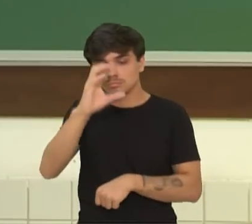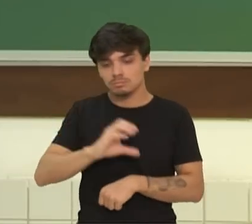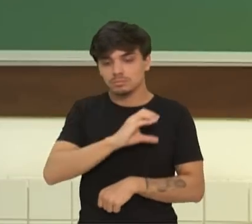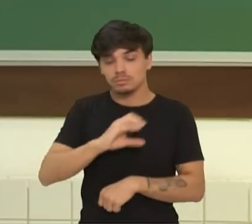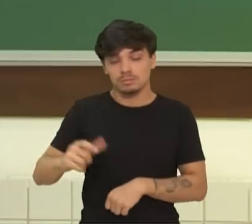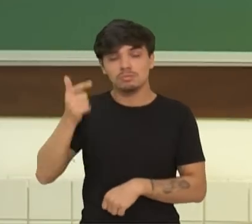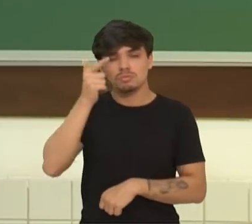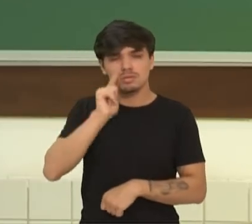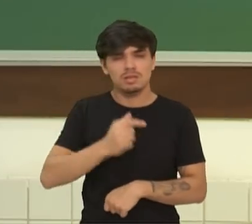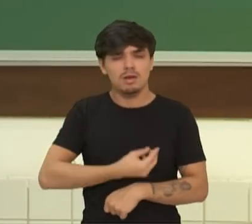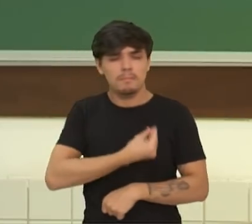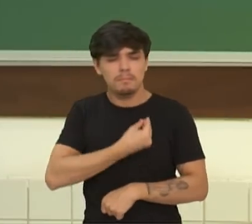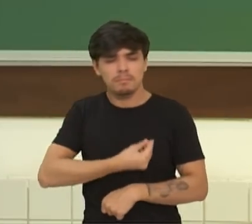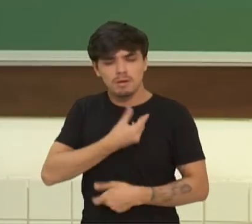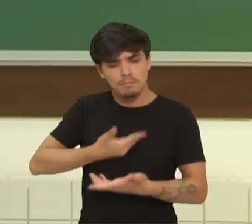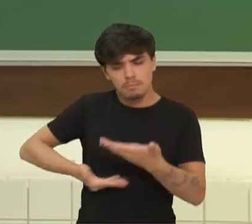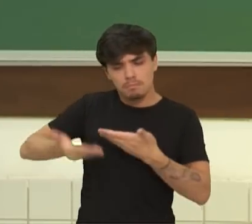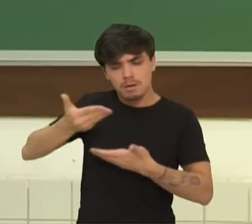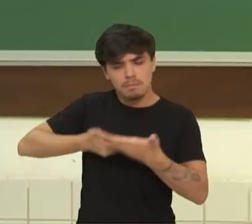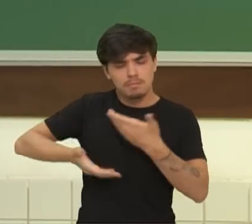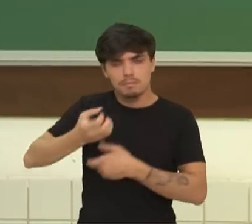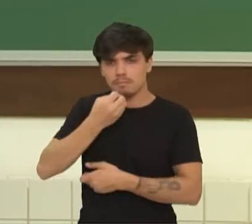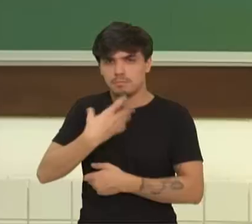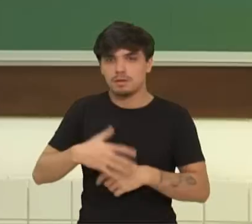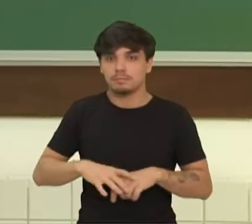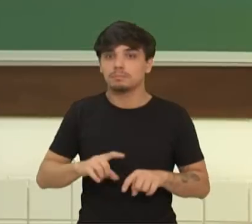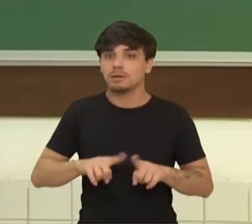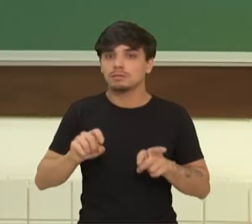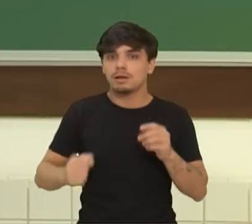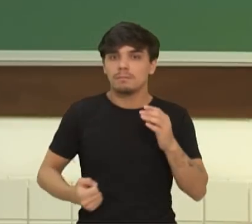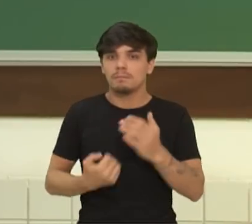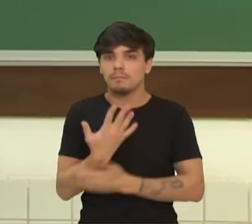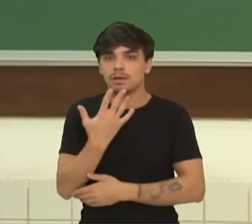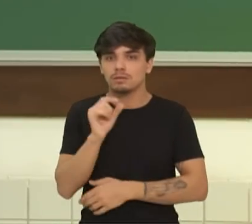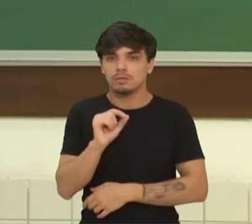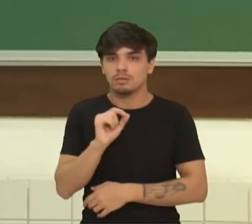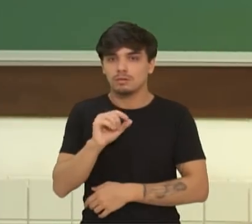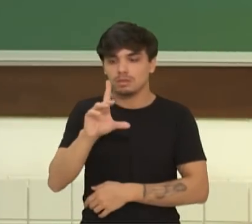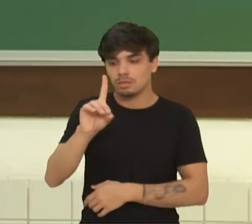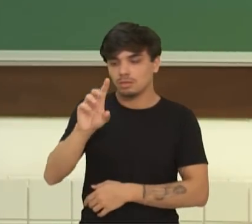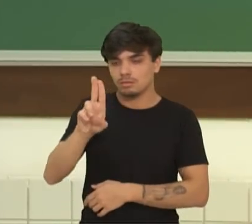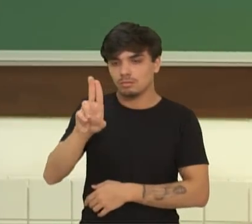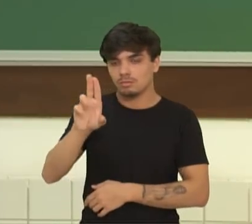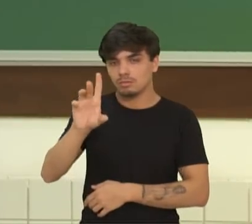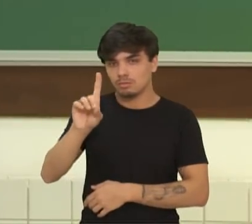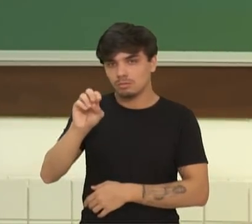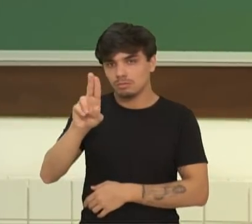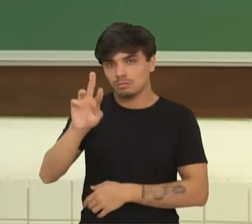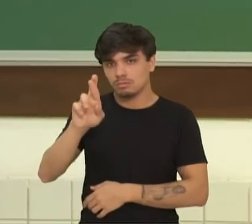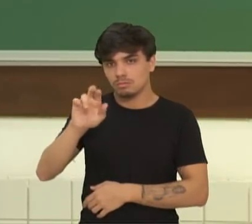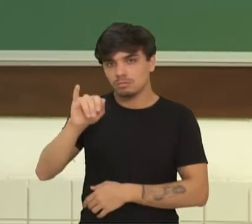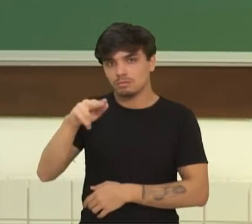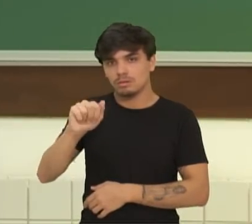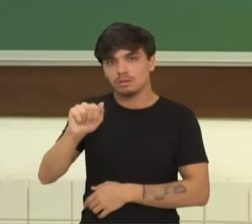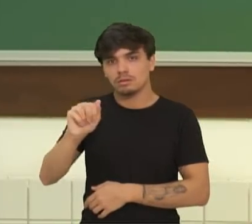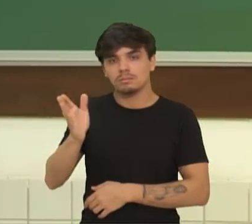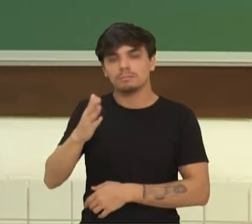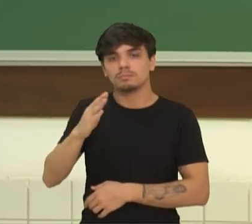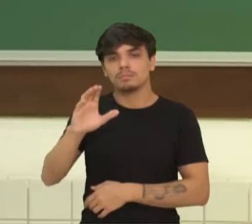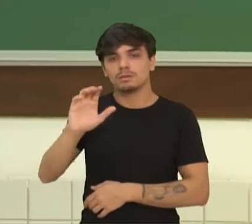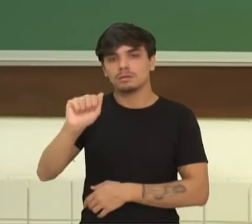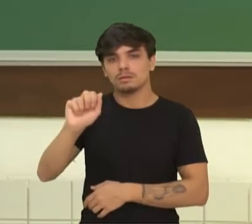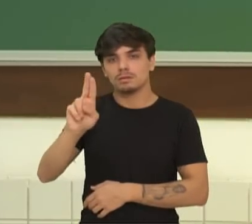bem. Porém, o que aconteceu? Surgiu a doutrina calvinista. Aí a coisa começou a ficar